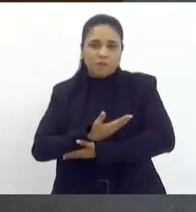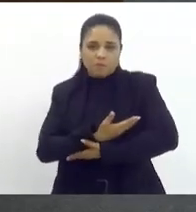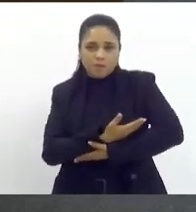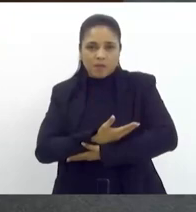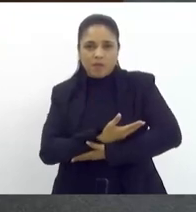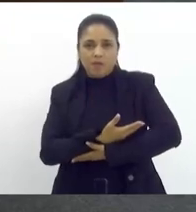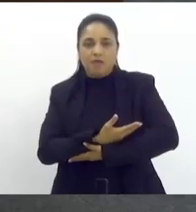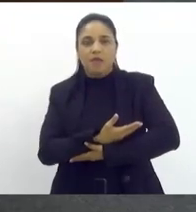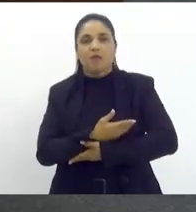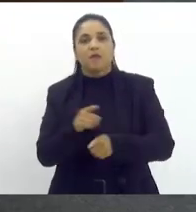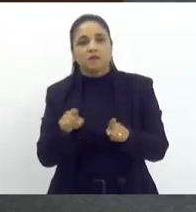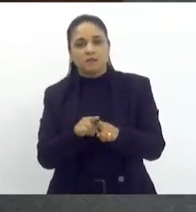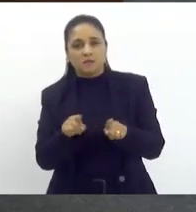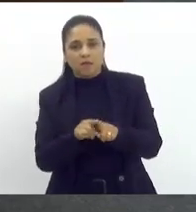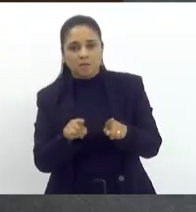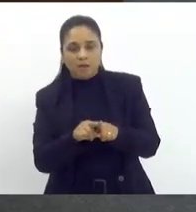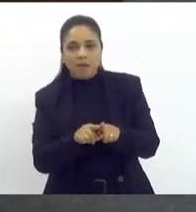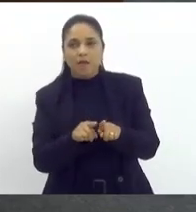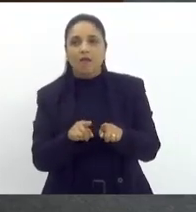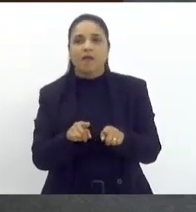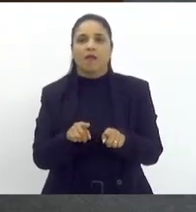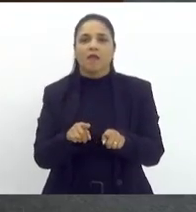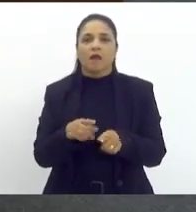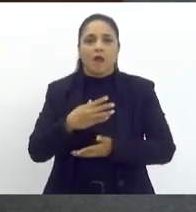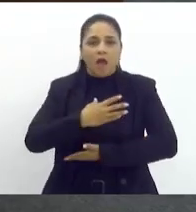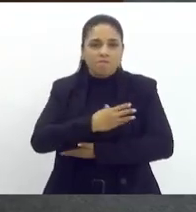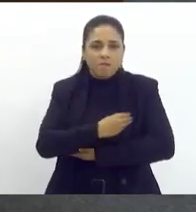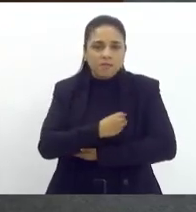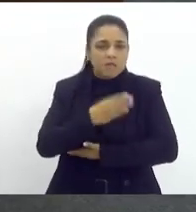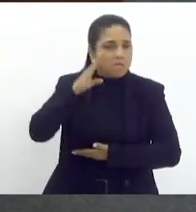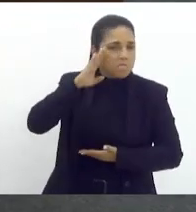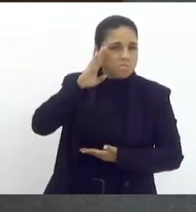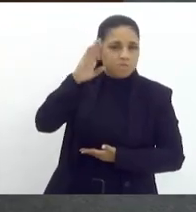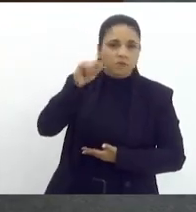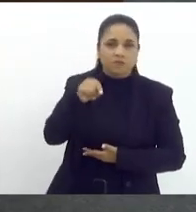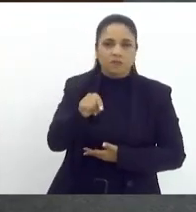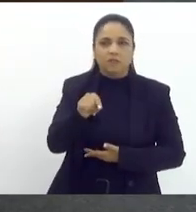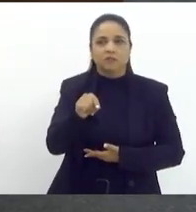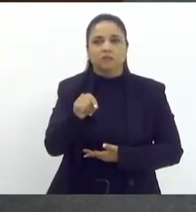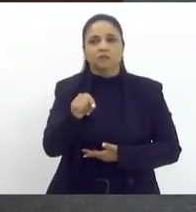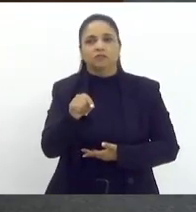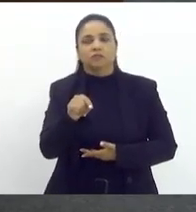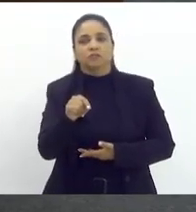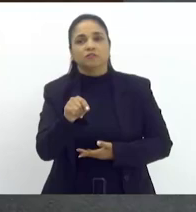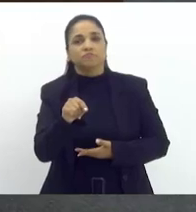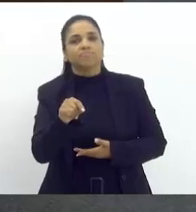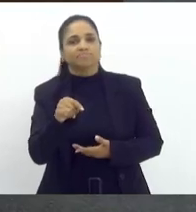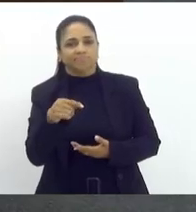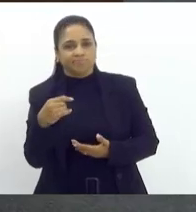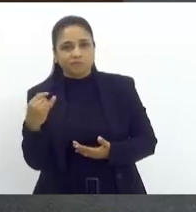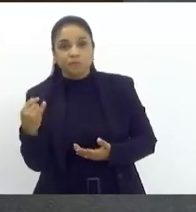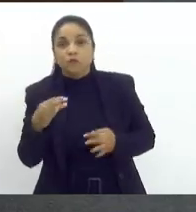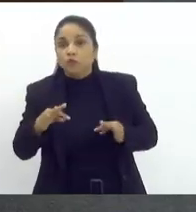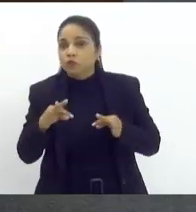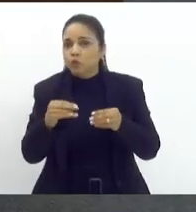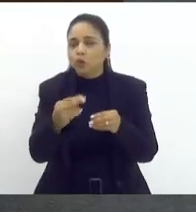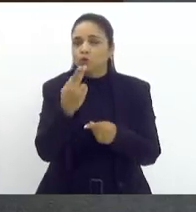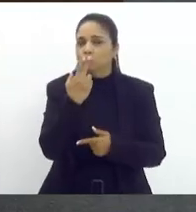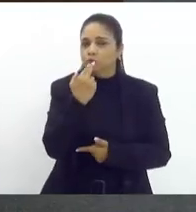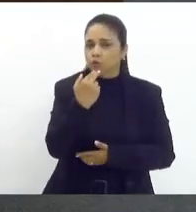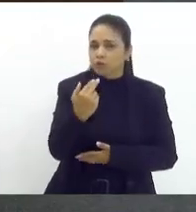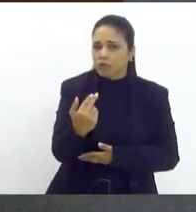também a gente sabe o quanto que a amamentação ela é importantíssima porque ela tem ali todos